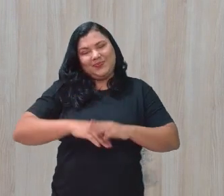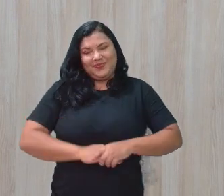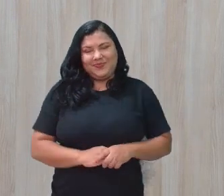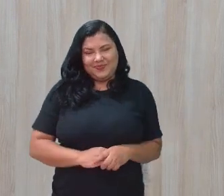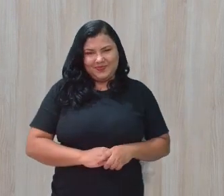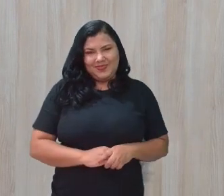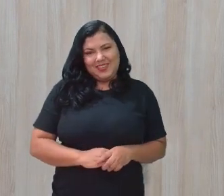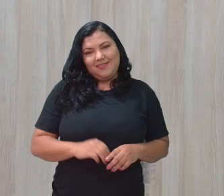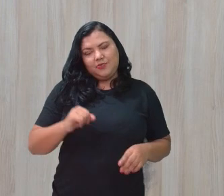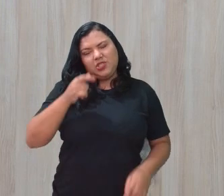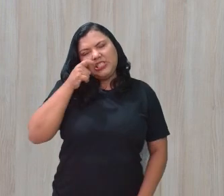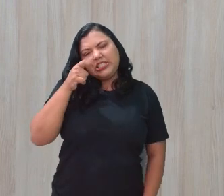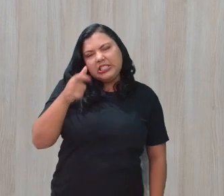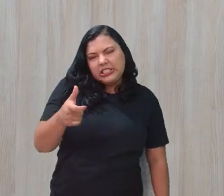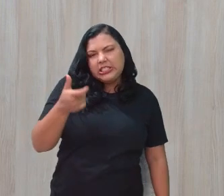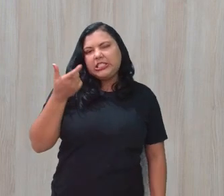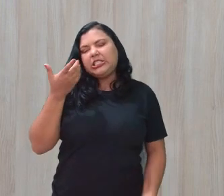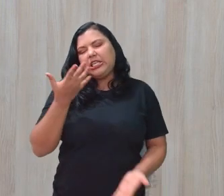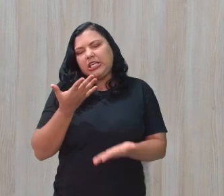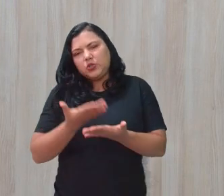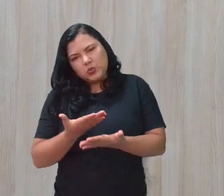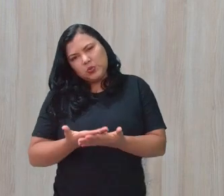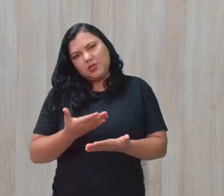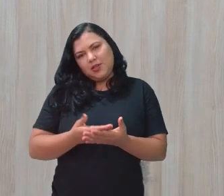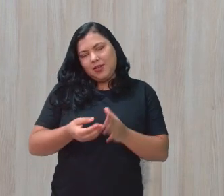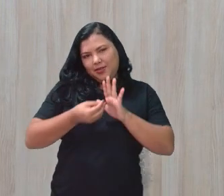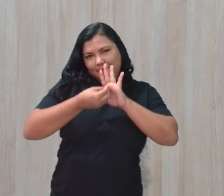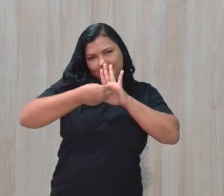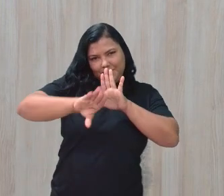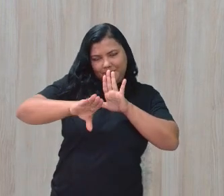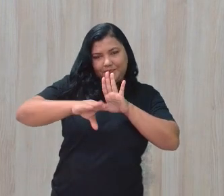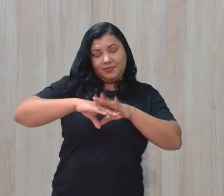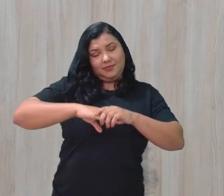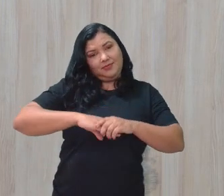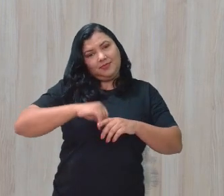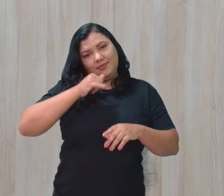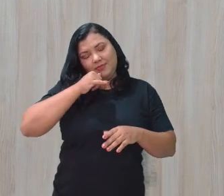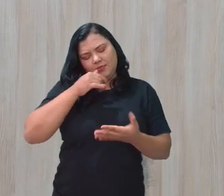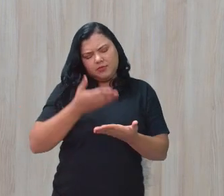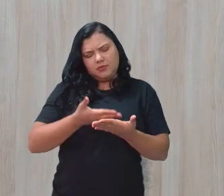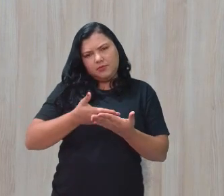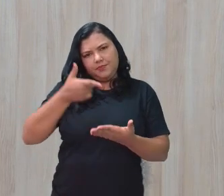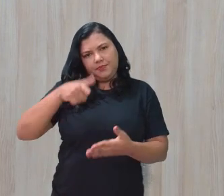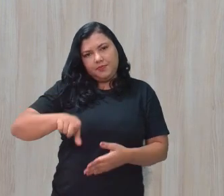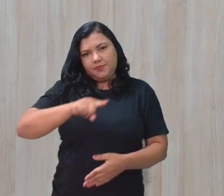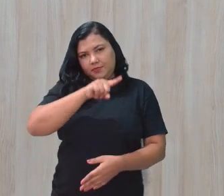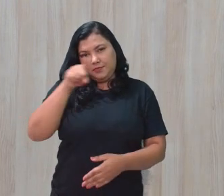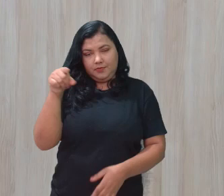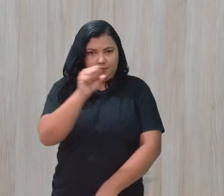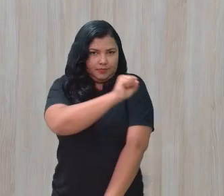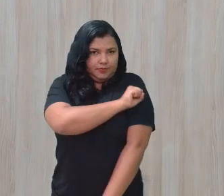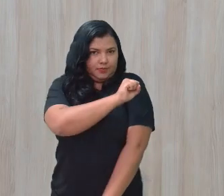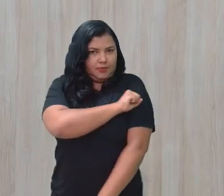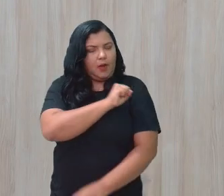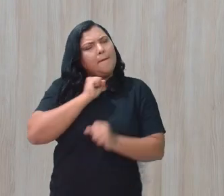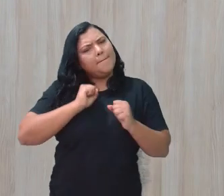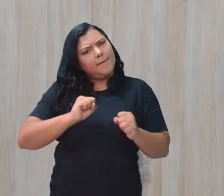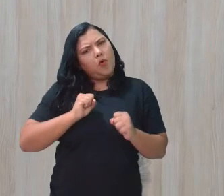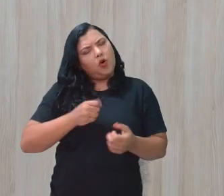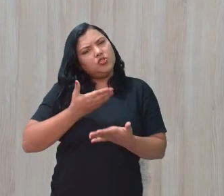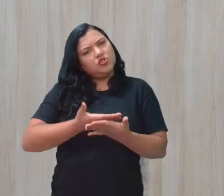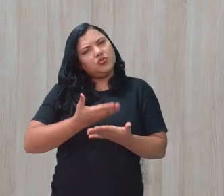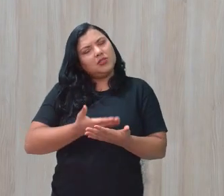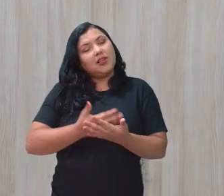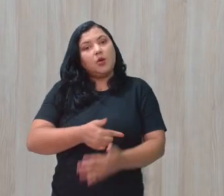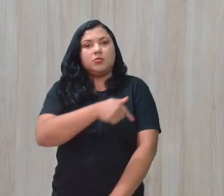vocês podem rever, indicar a aula, dar aquela revisada. Vocês que são do 8º ano, podem, se quiserem, dar uma